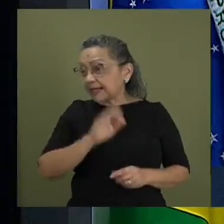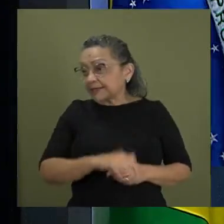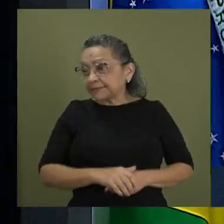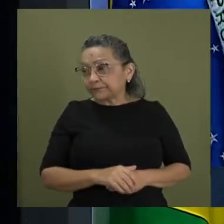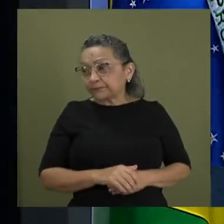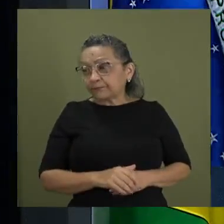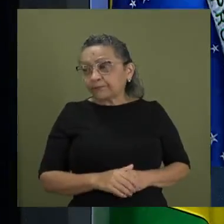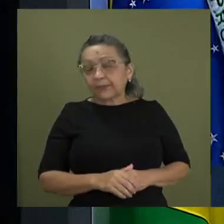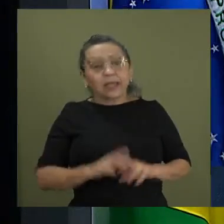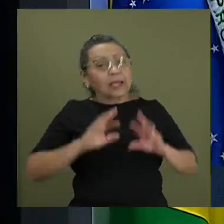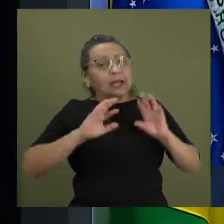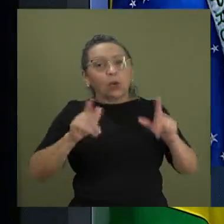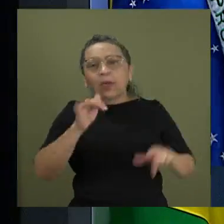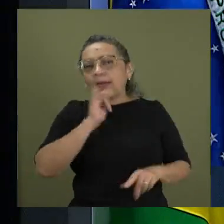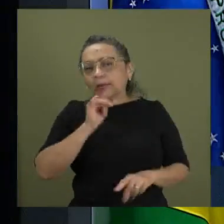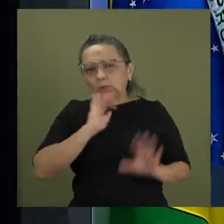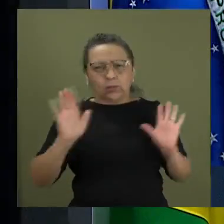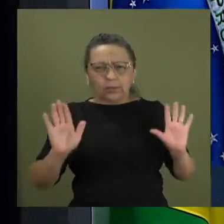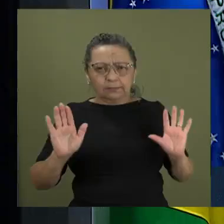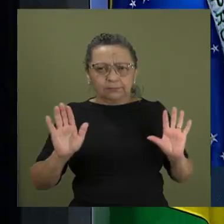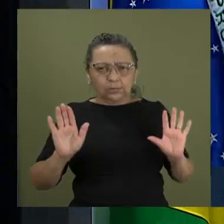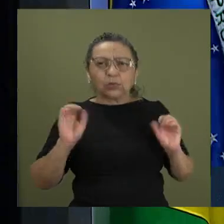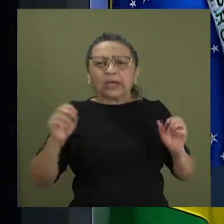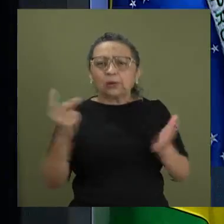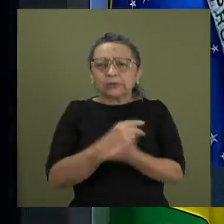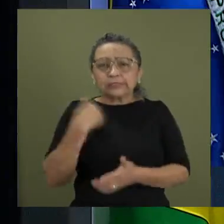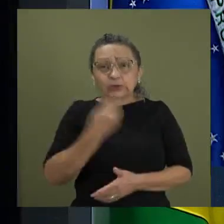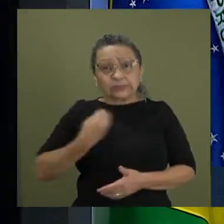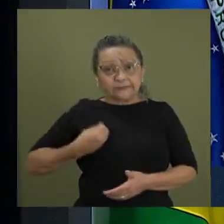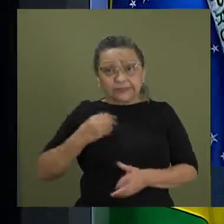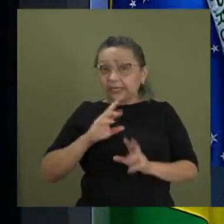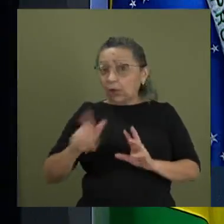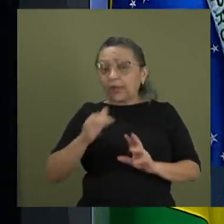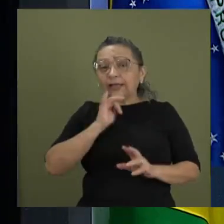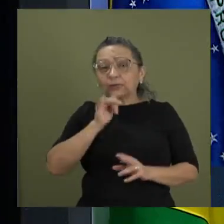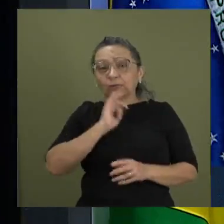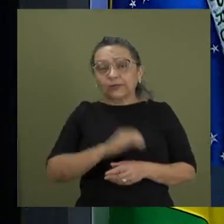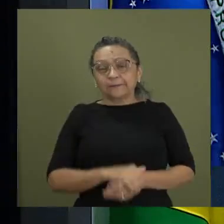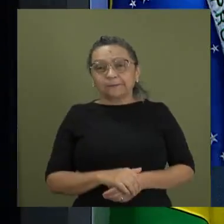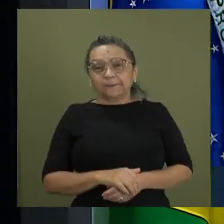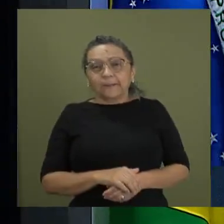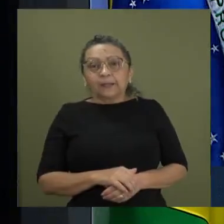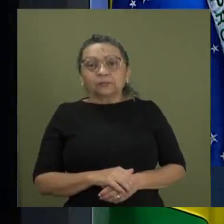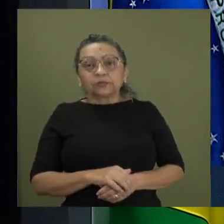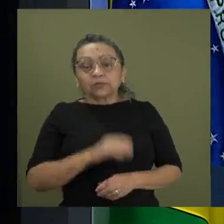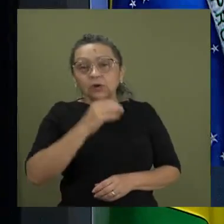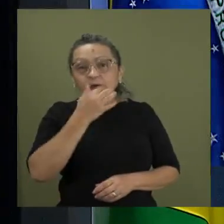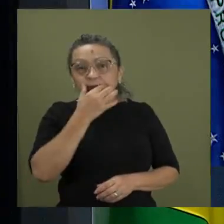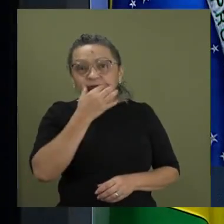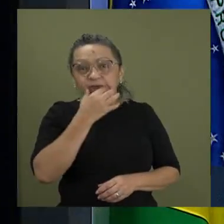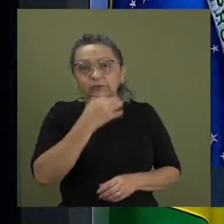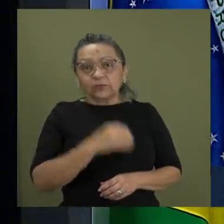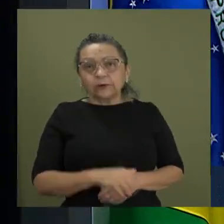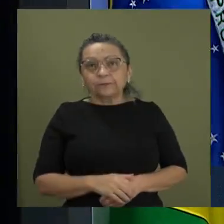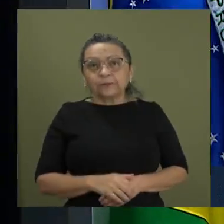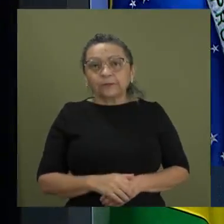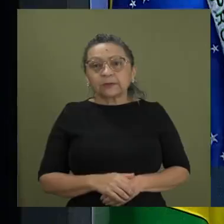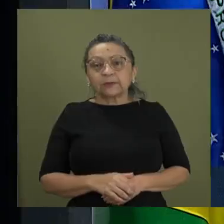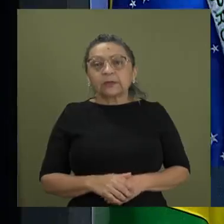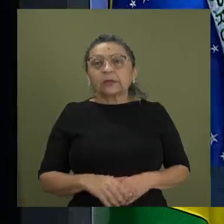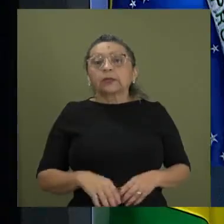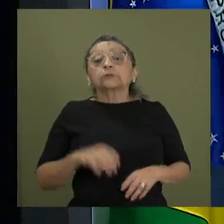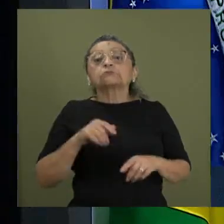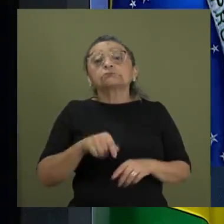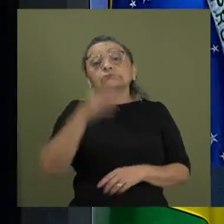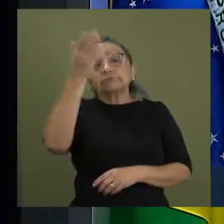E não é por acaso nada na nossa vida, não existe coincidência. O senhor Chico Rodrigues,